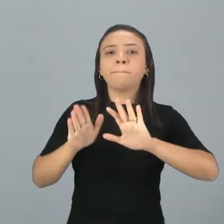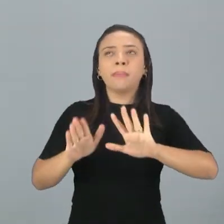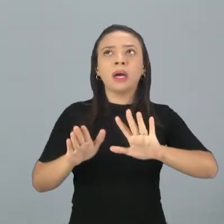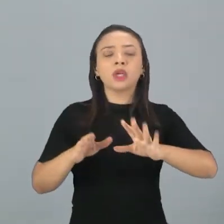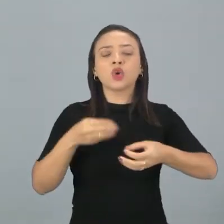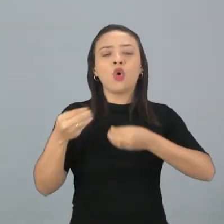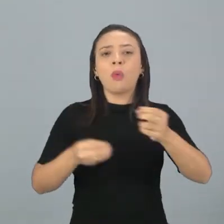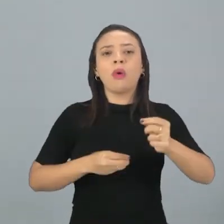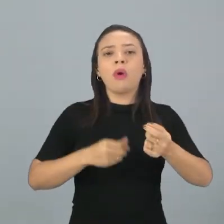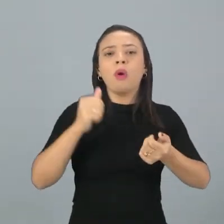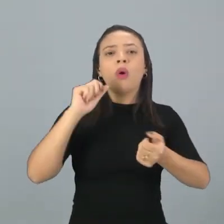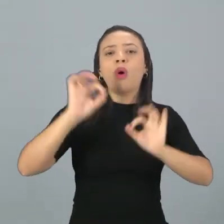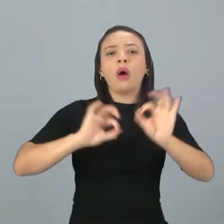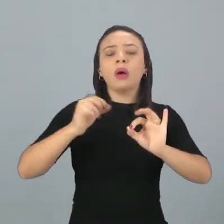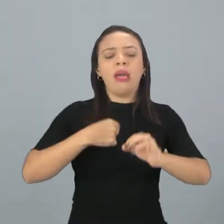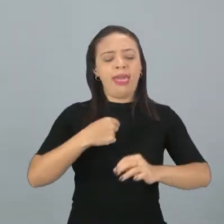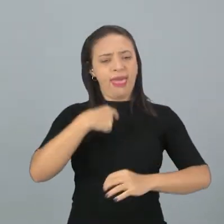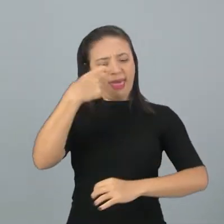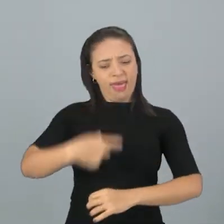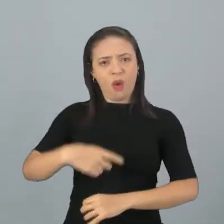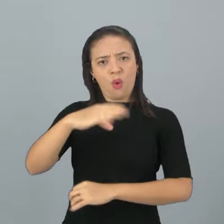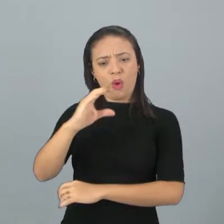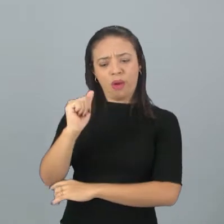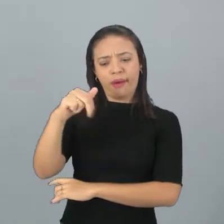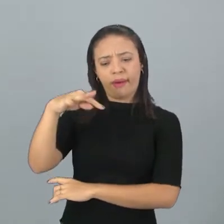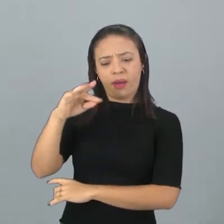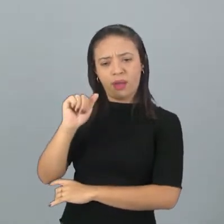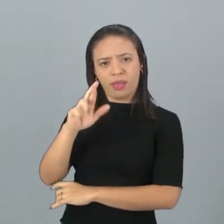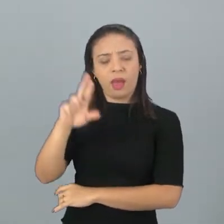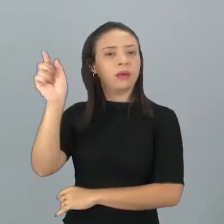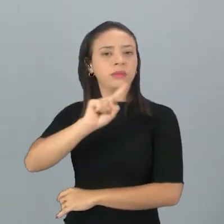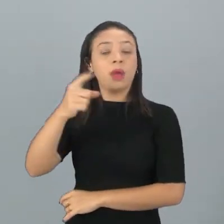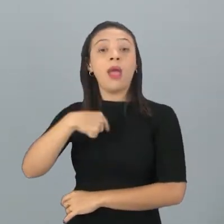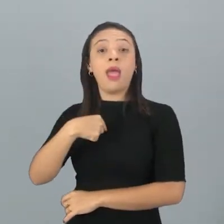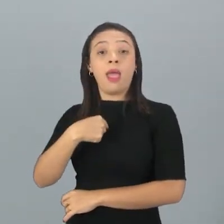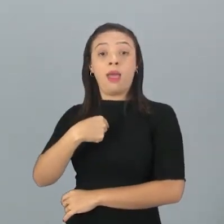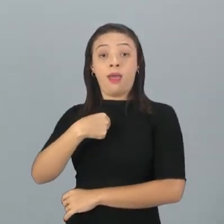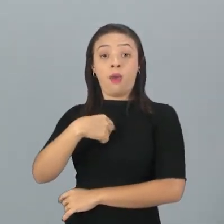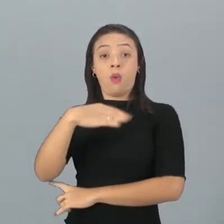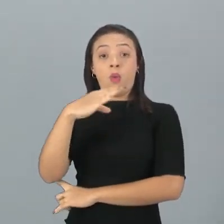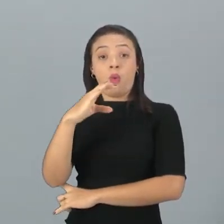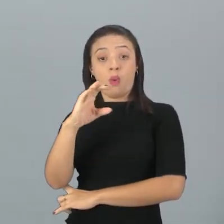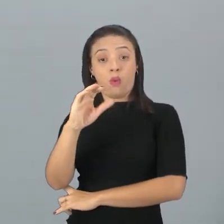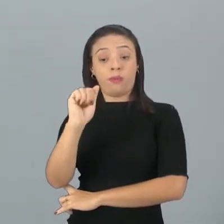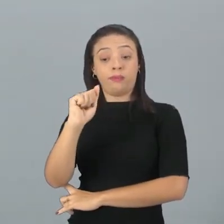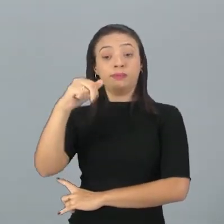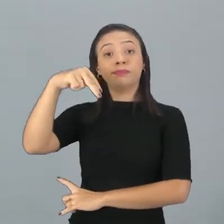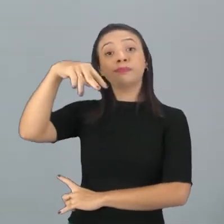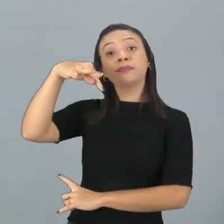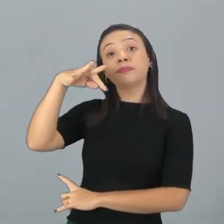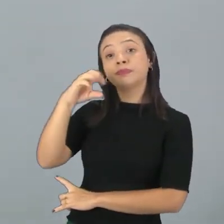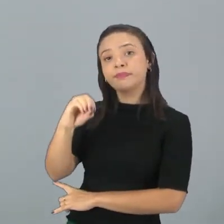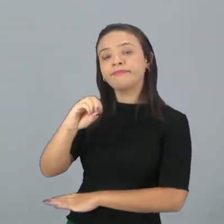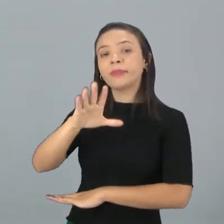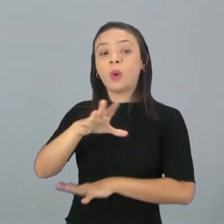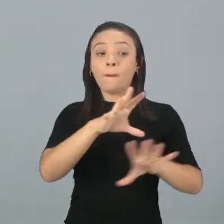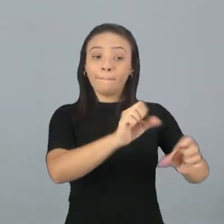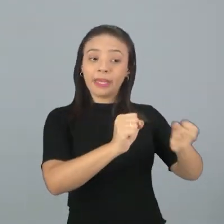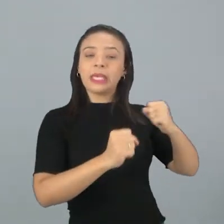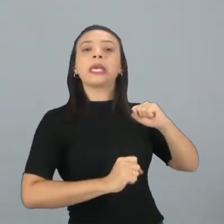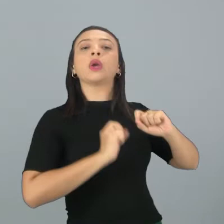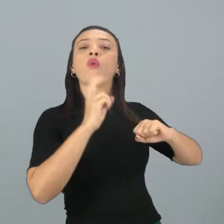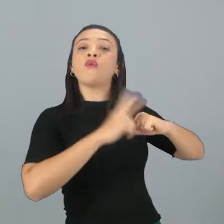faz a conjugação? Eu cantar? Não, eu canto. Então eu já peguei esse verbo que era cantar e